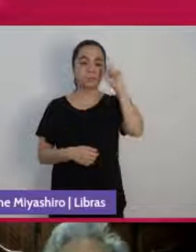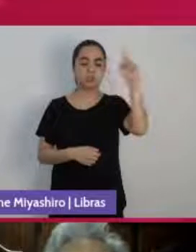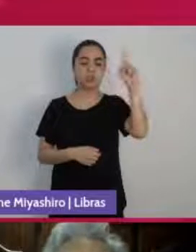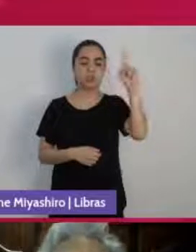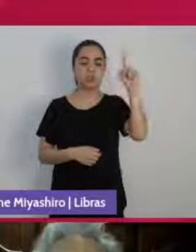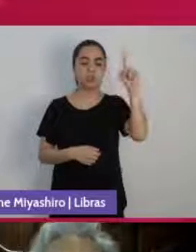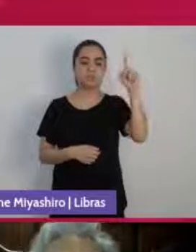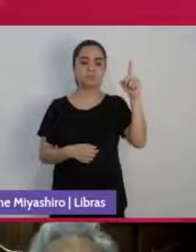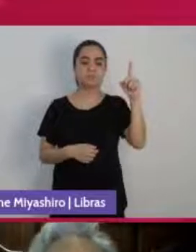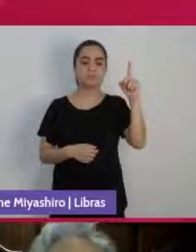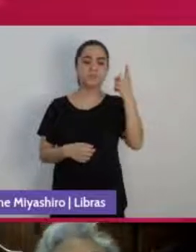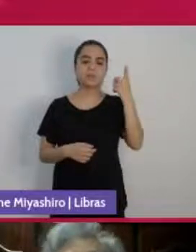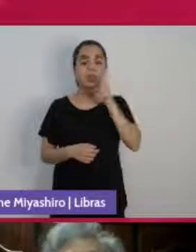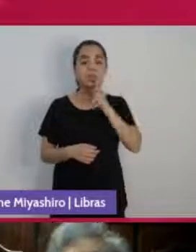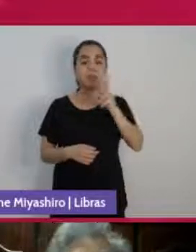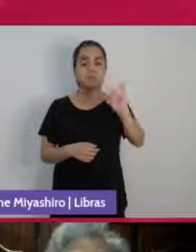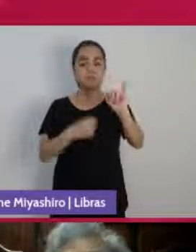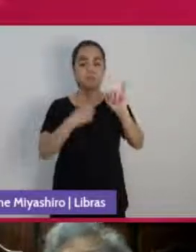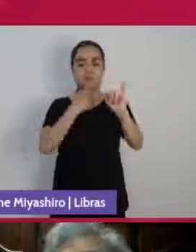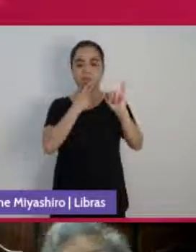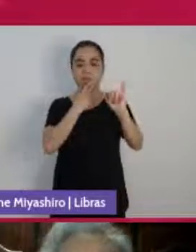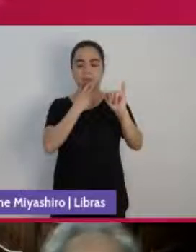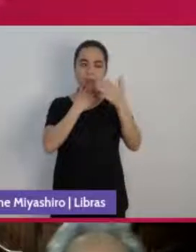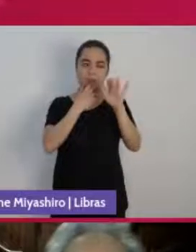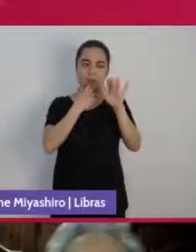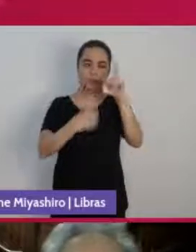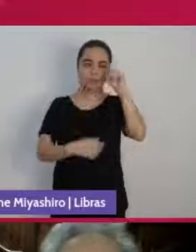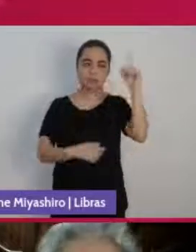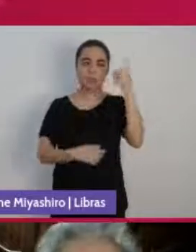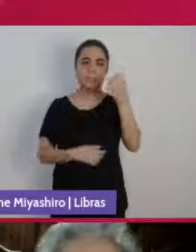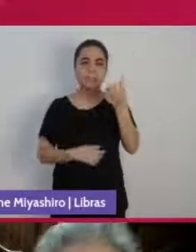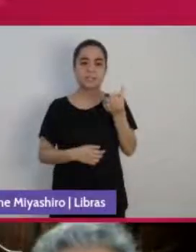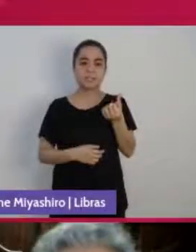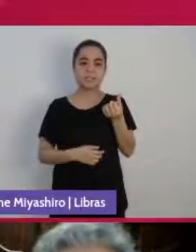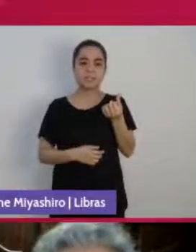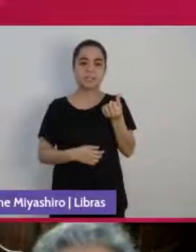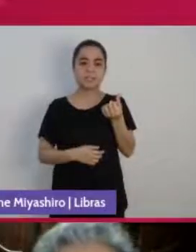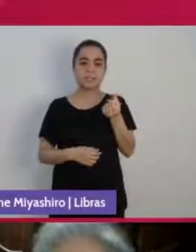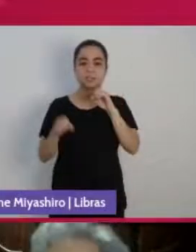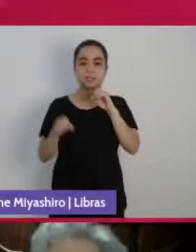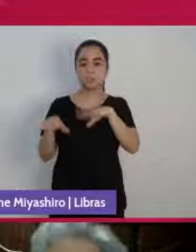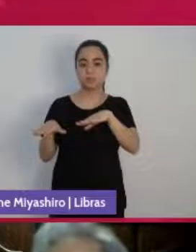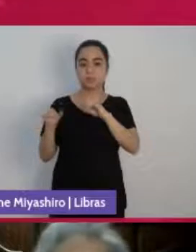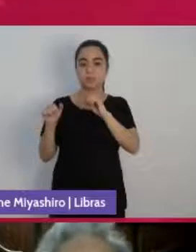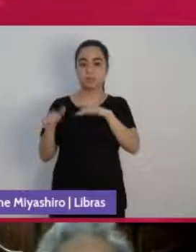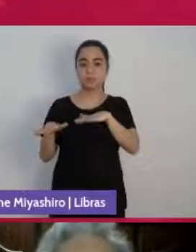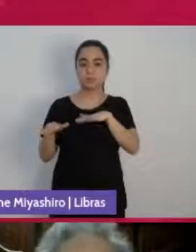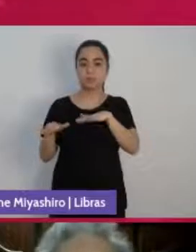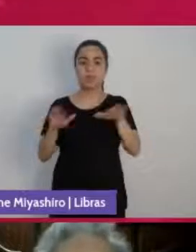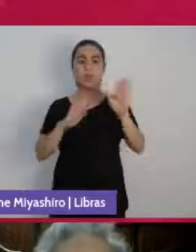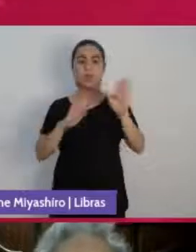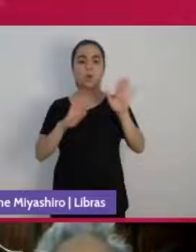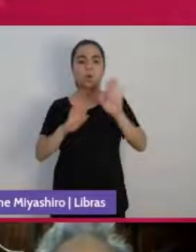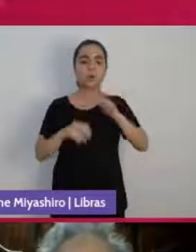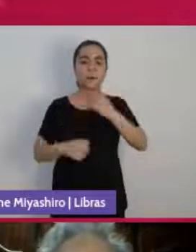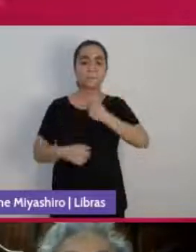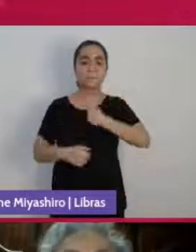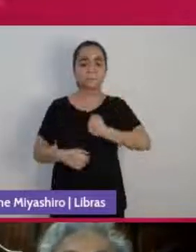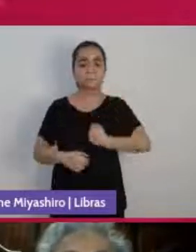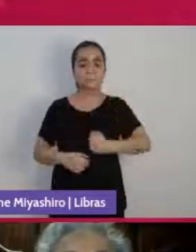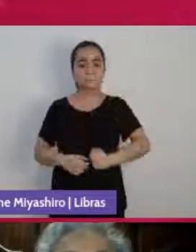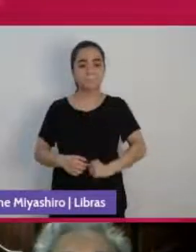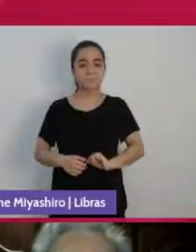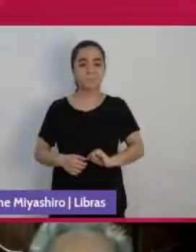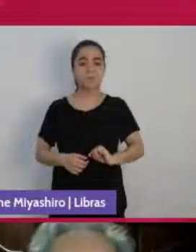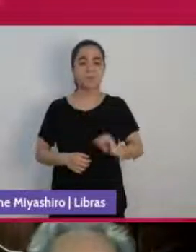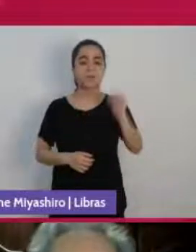que menstruou no dia 6 de setembro, opa, vai descer a menstruação dela amanhã. Como